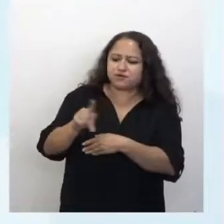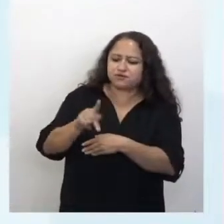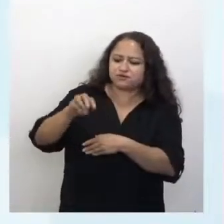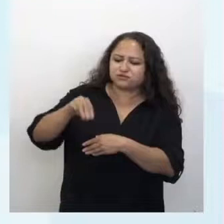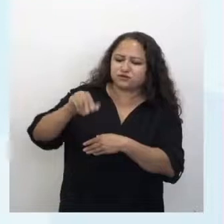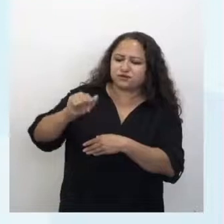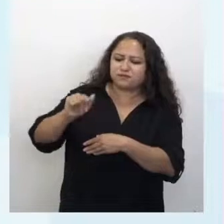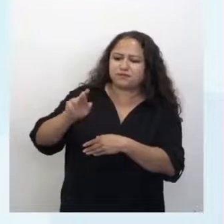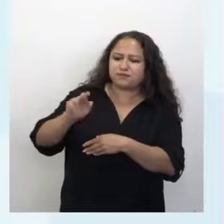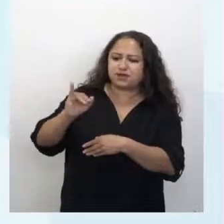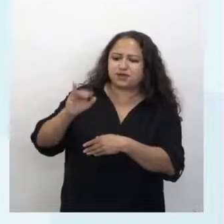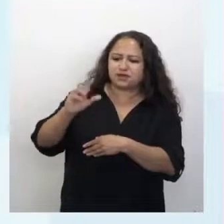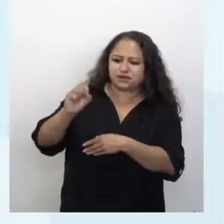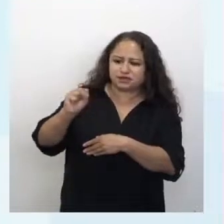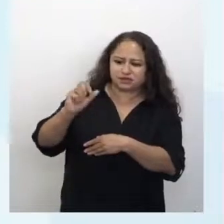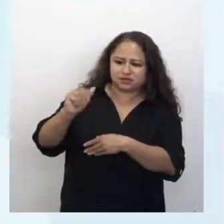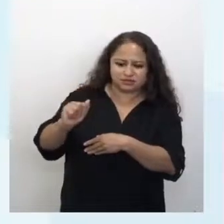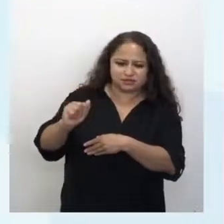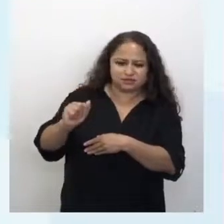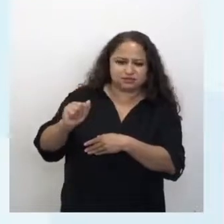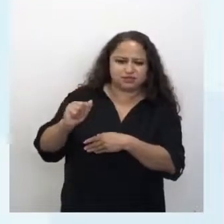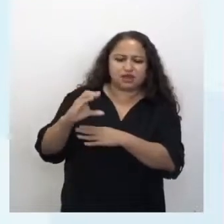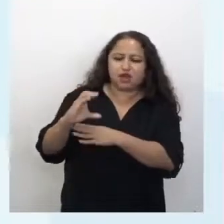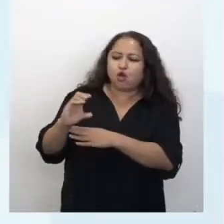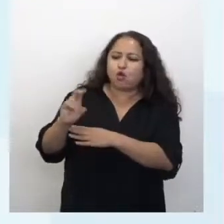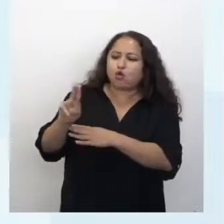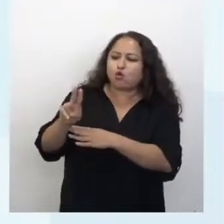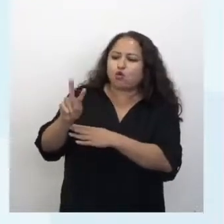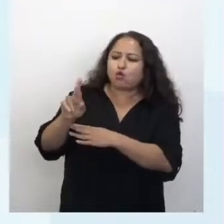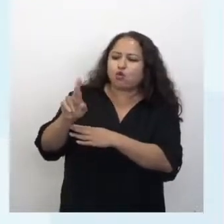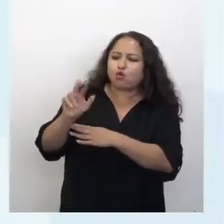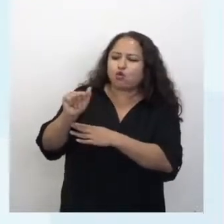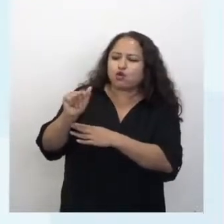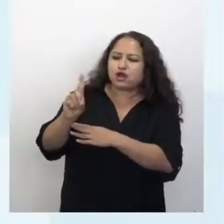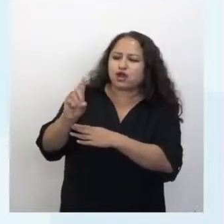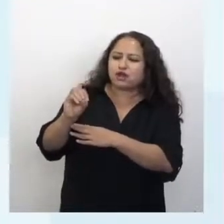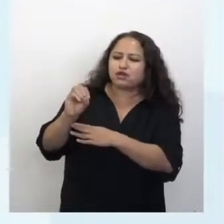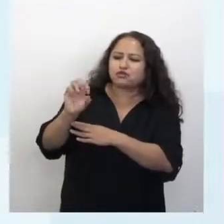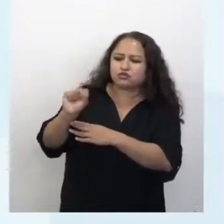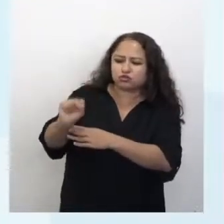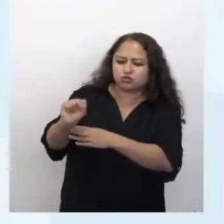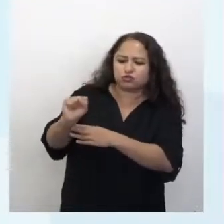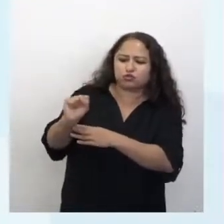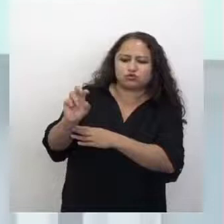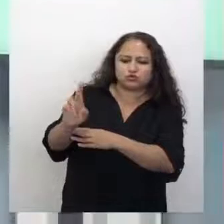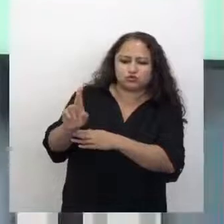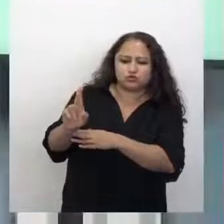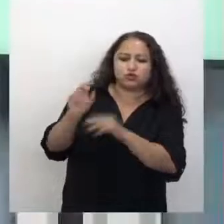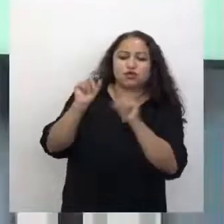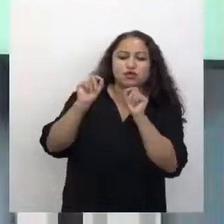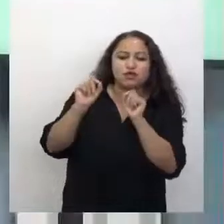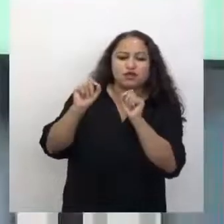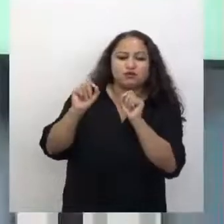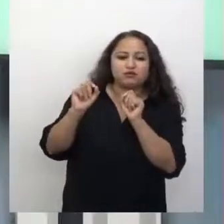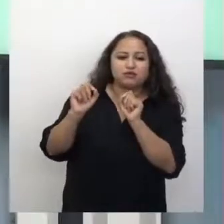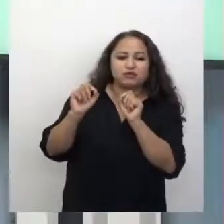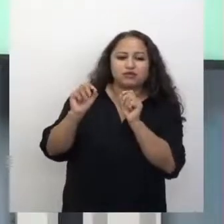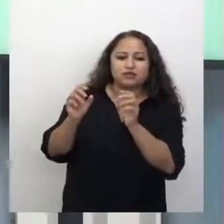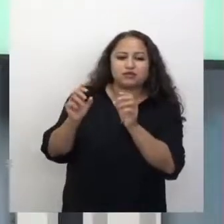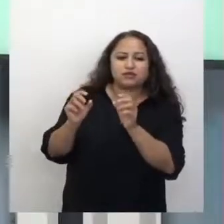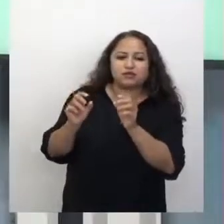o curador o apoiador cultural? Não necessariamente, Marisa. O curador, na verdade, ele é o marchand. O curador, ele